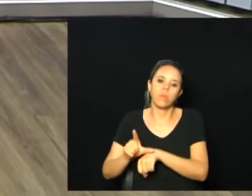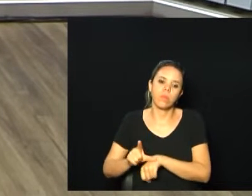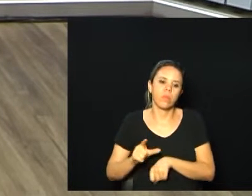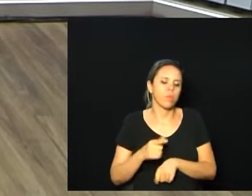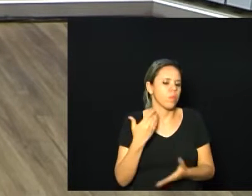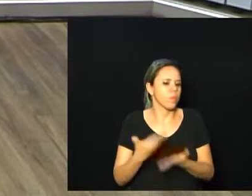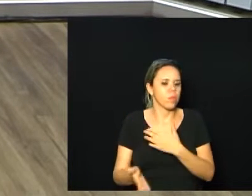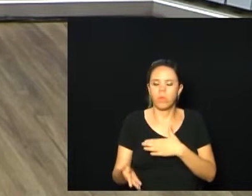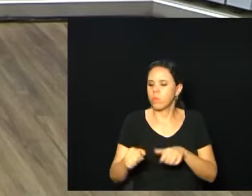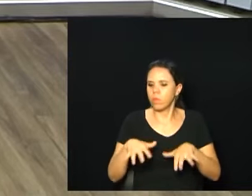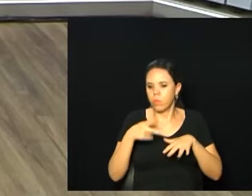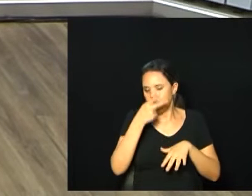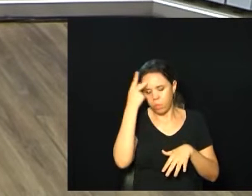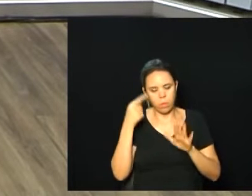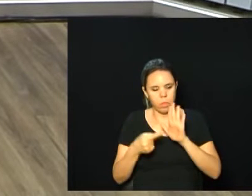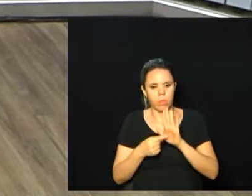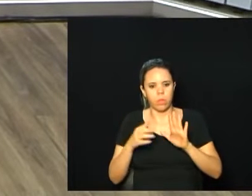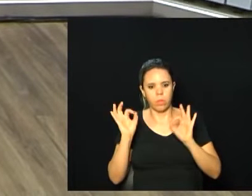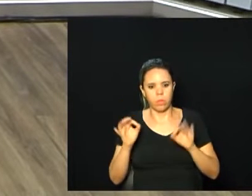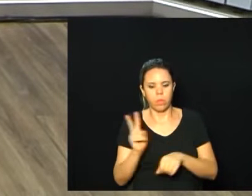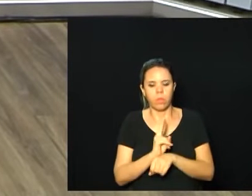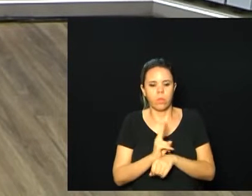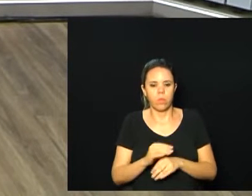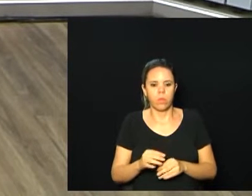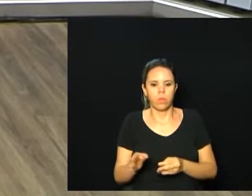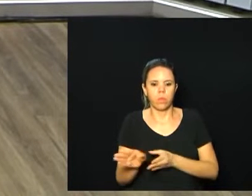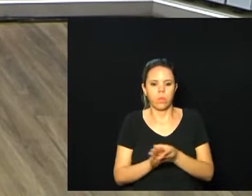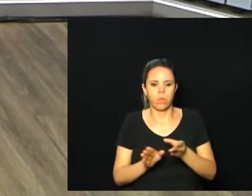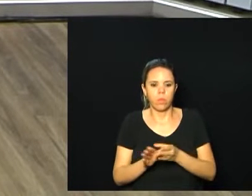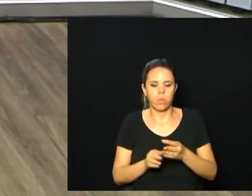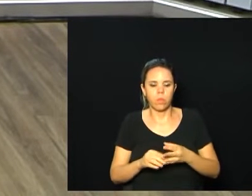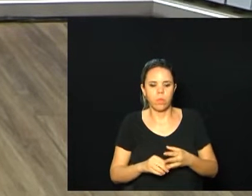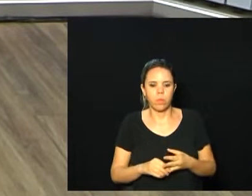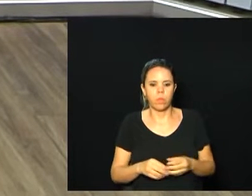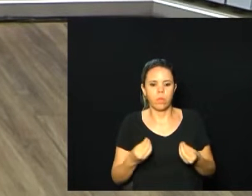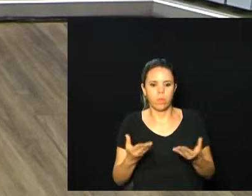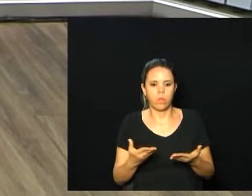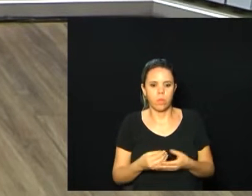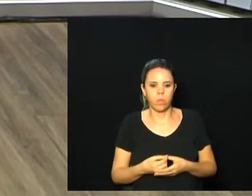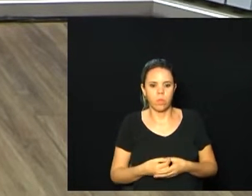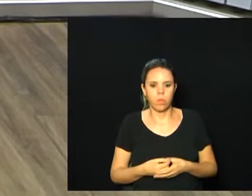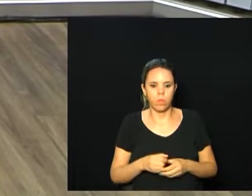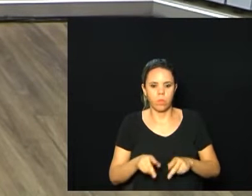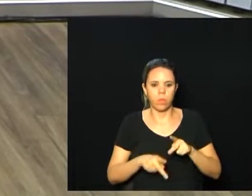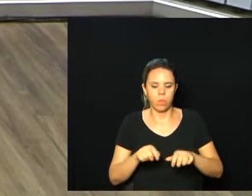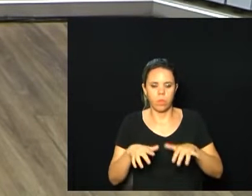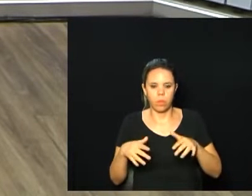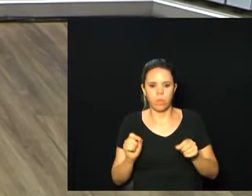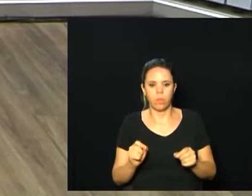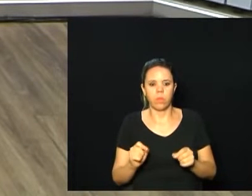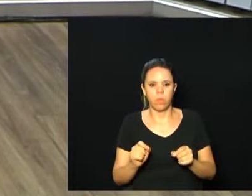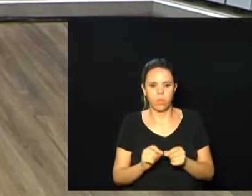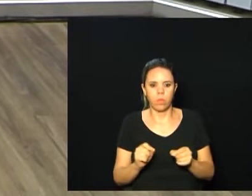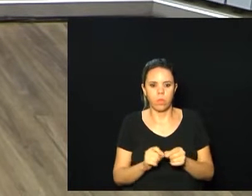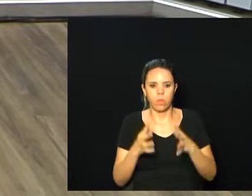não perder o público, para mostrar que está tudo seguro. Qual que é a orientação que você dá? E para esse público também, o que a gente deve